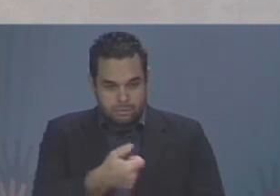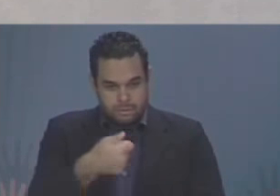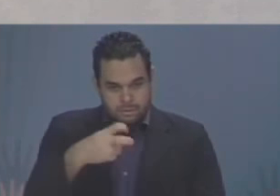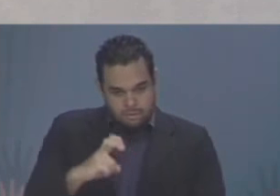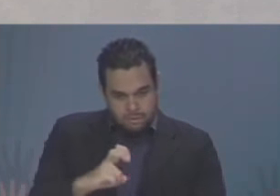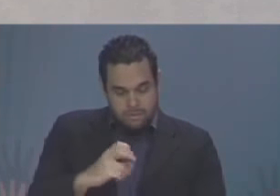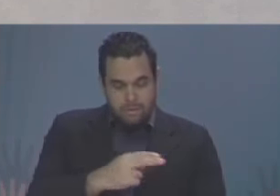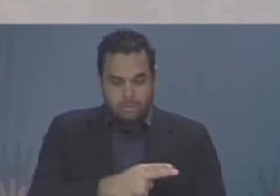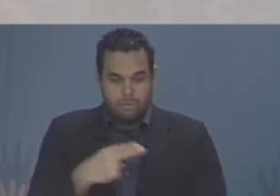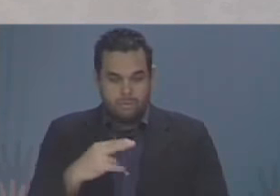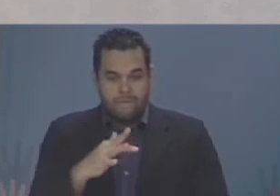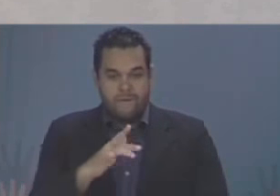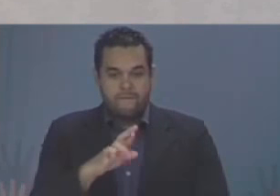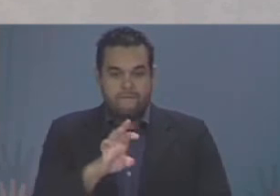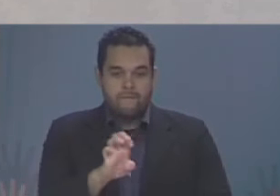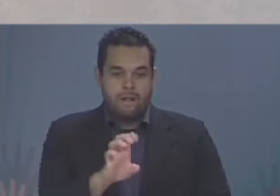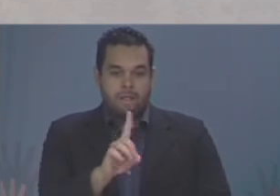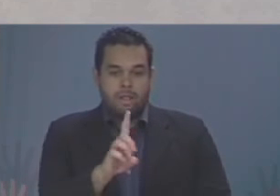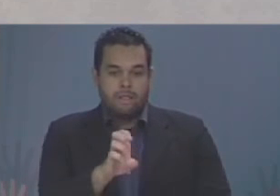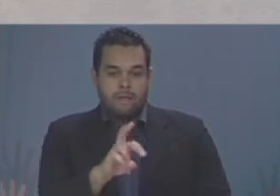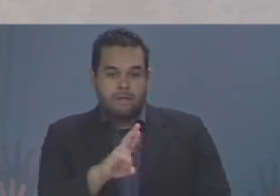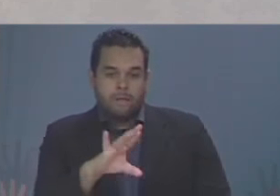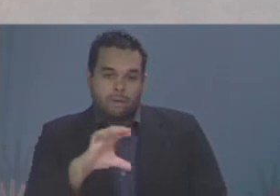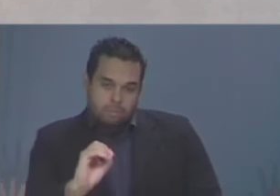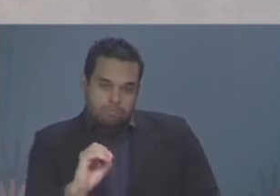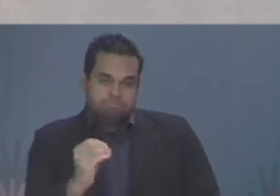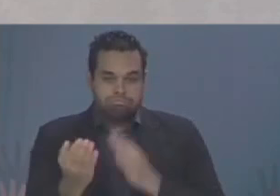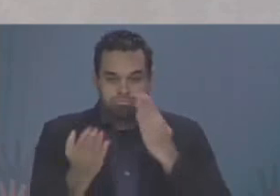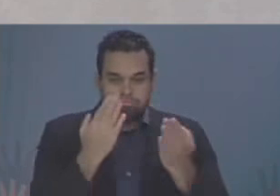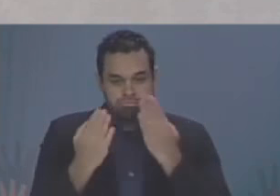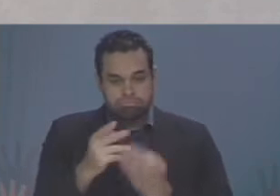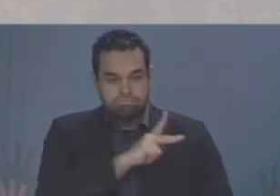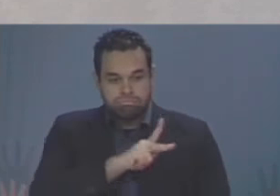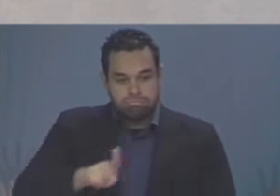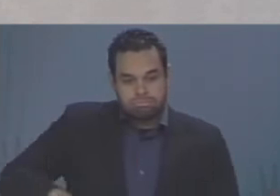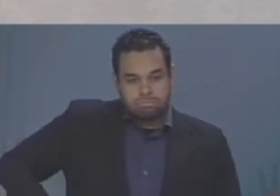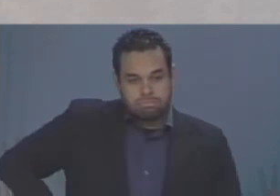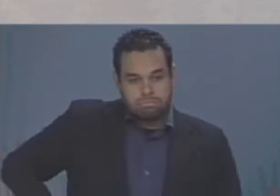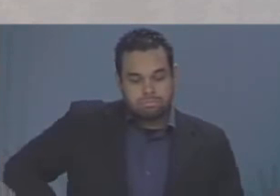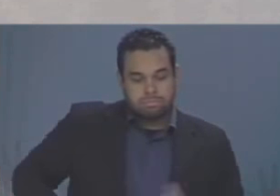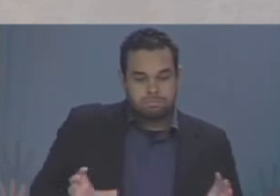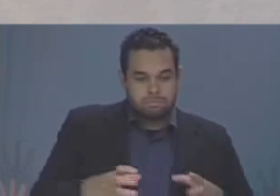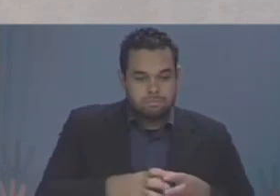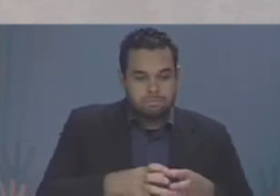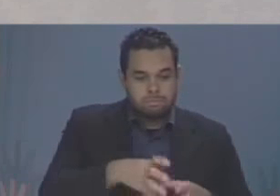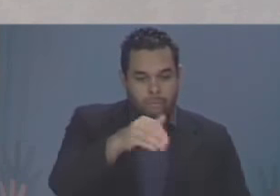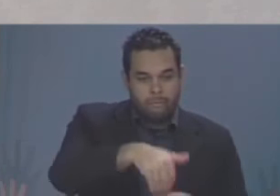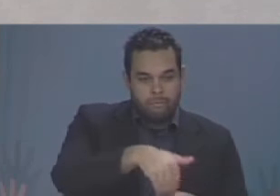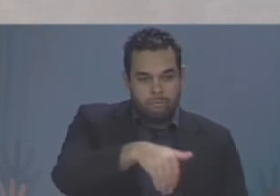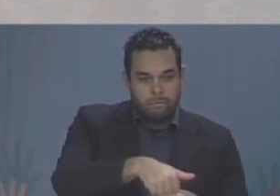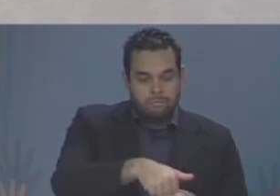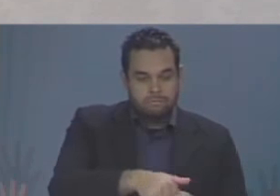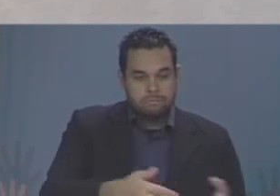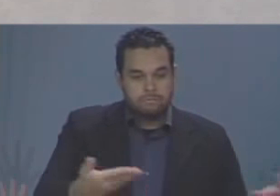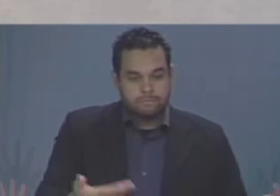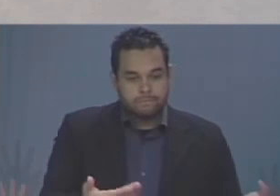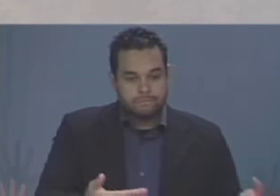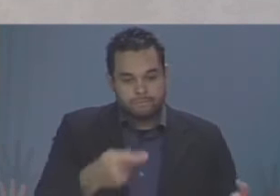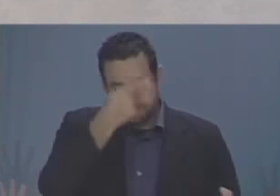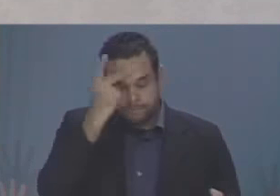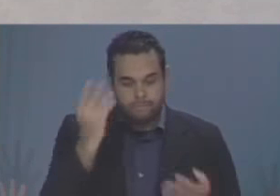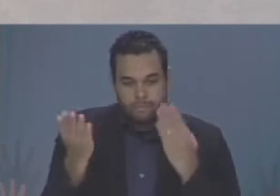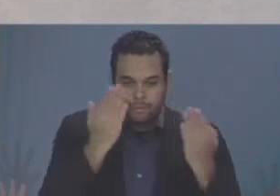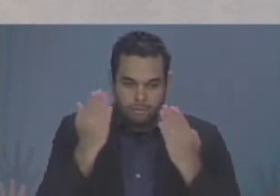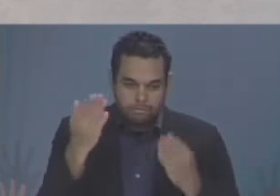004-2015. Eu me chamo Frederico Leite, sou psicólogo, presidente da Comissão Eleitoral Especial e composta pelos